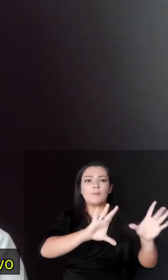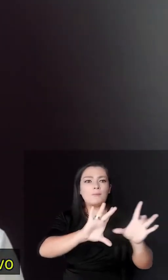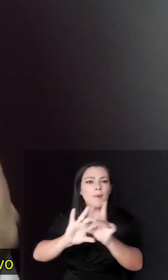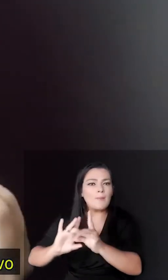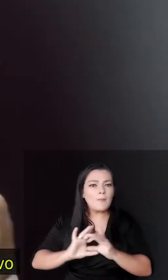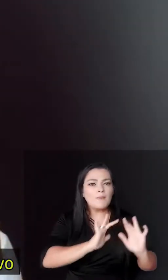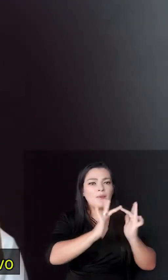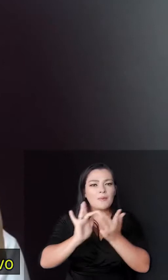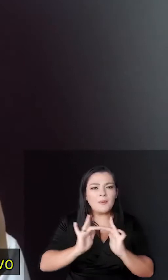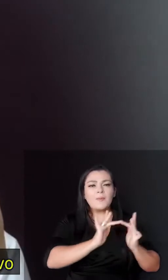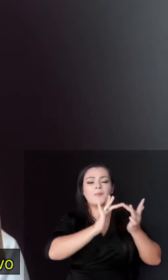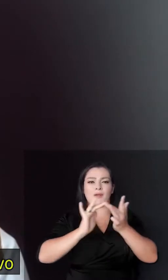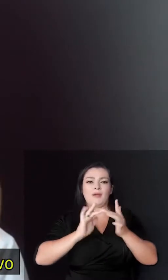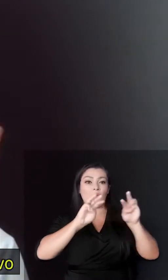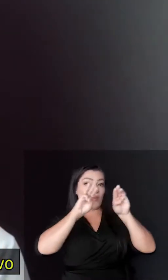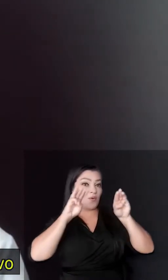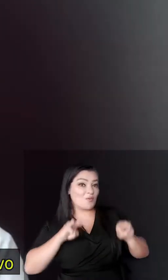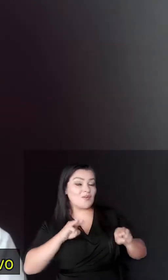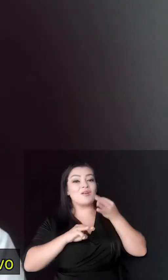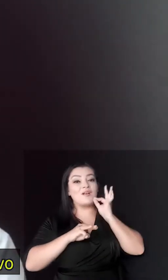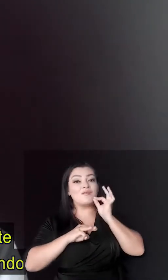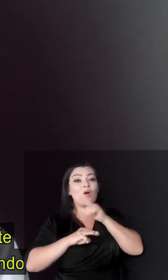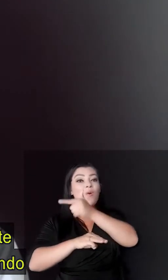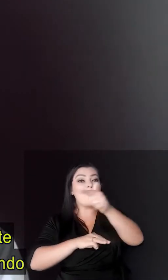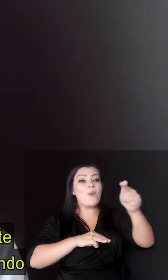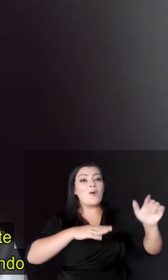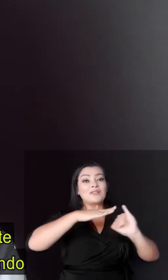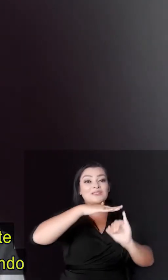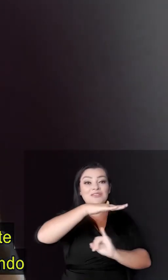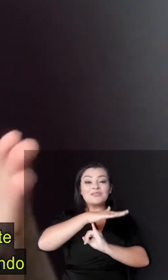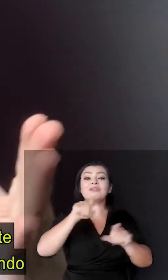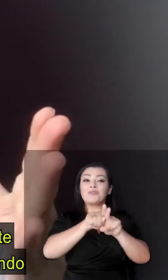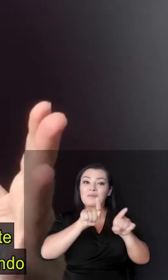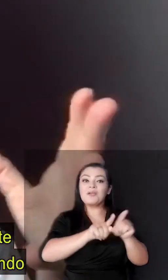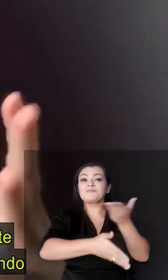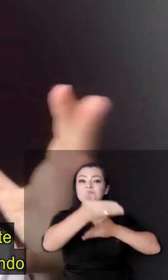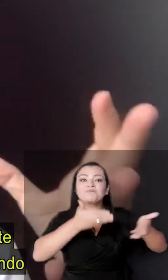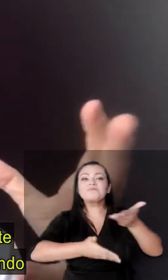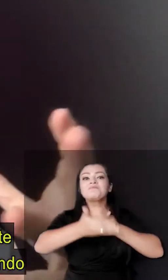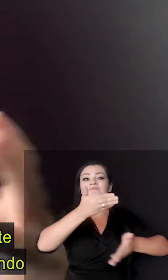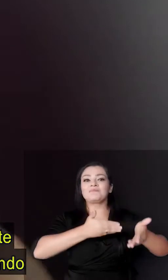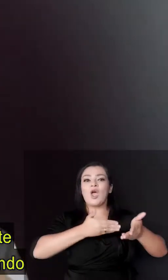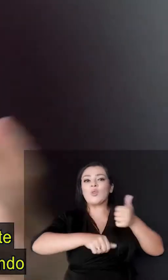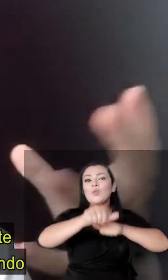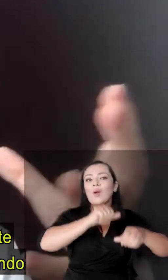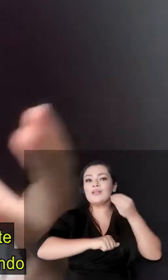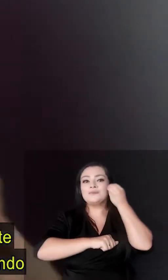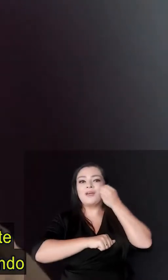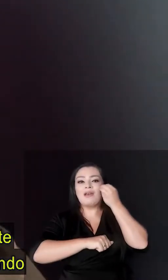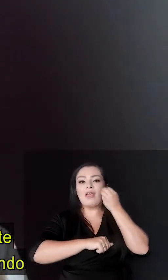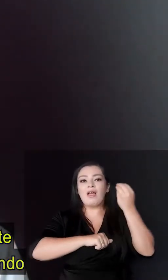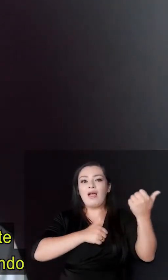que conectaram o acervo do Museu do Café com o acervo de outras instituições. E aí, isso fez com que a gente fosse se aproximando, o